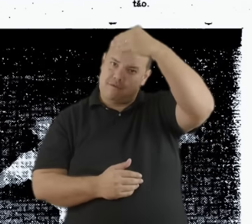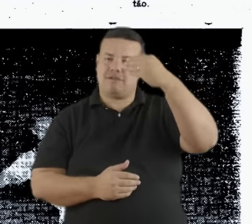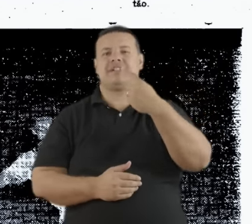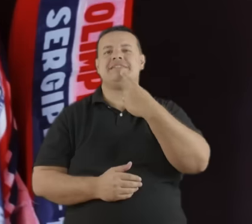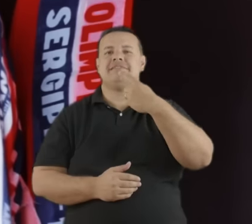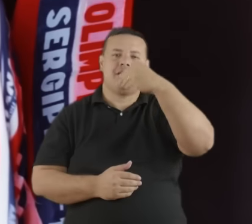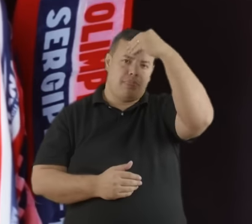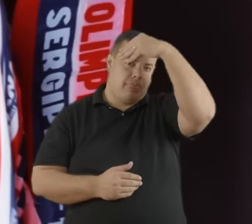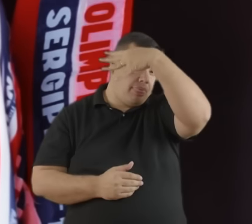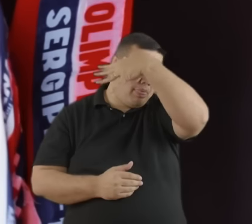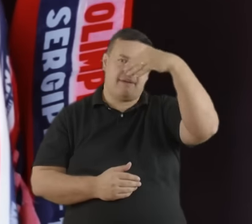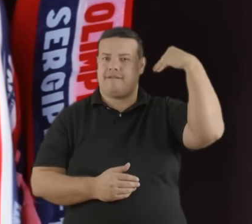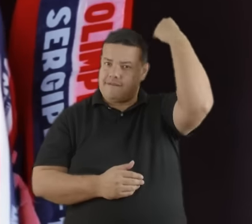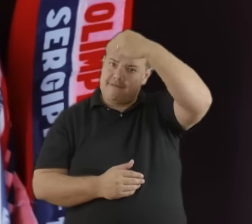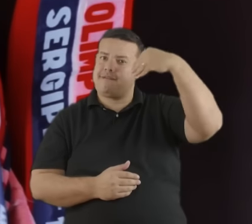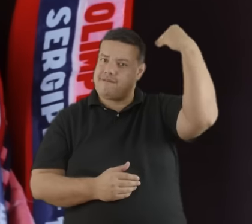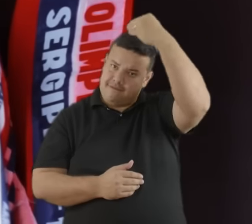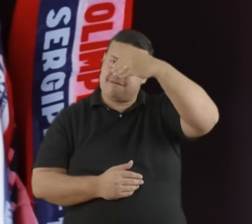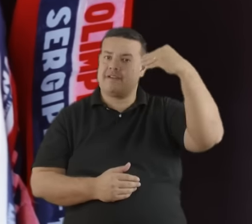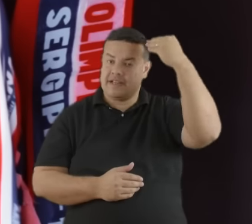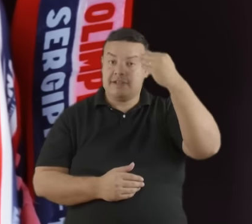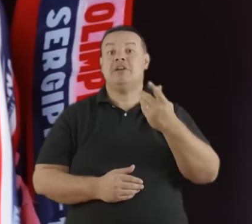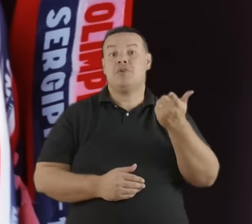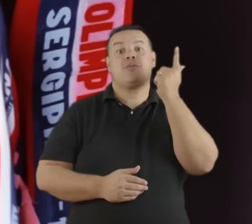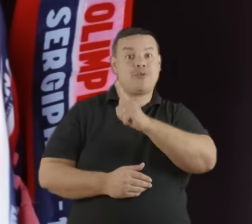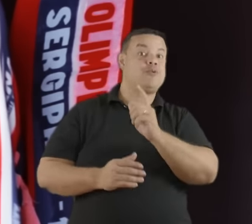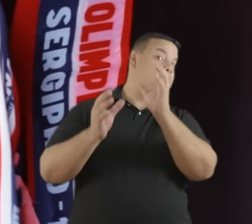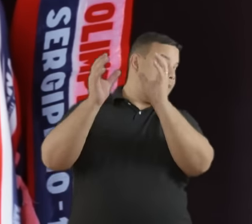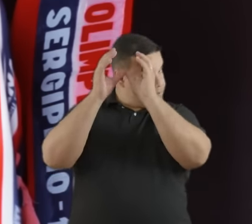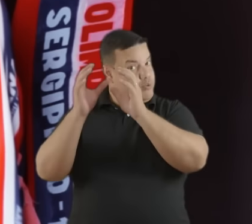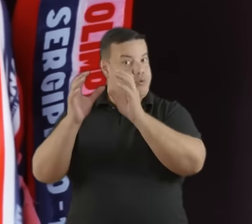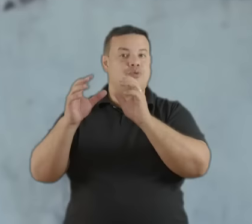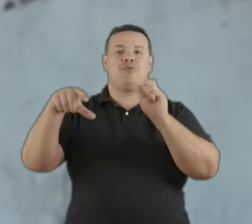enfaixada. Estava com a cabeça enfaixada, empatou o jogo.